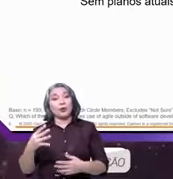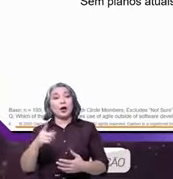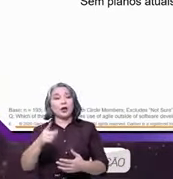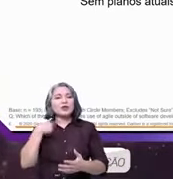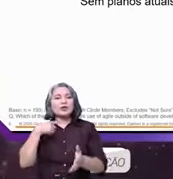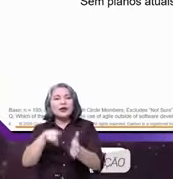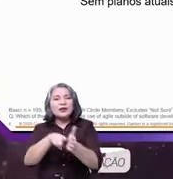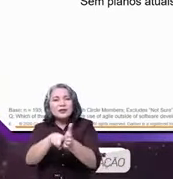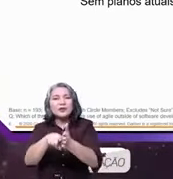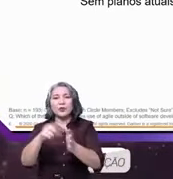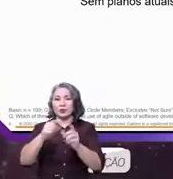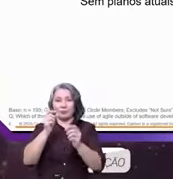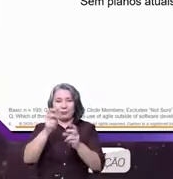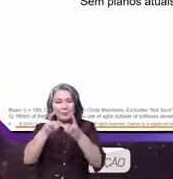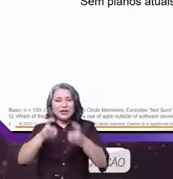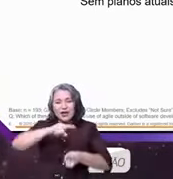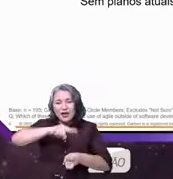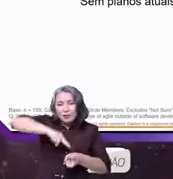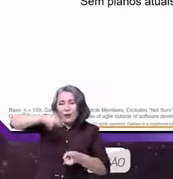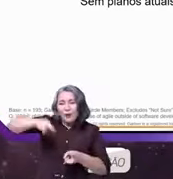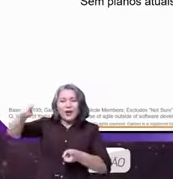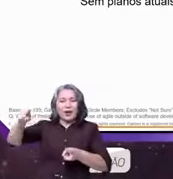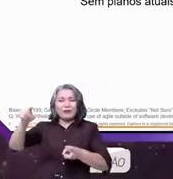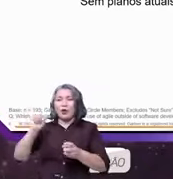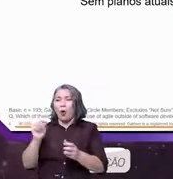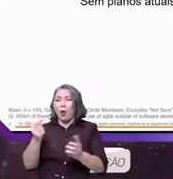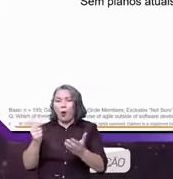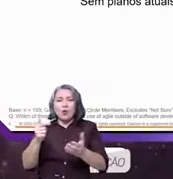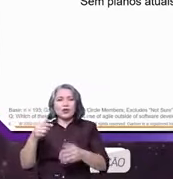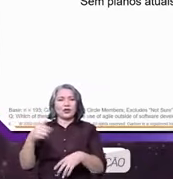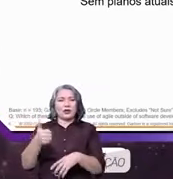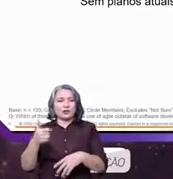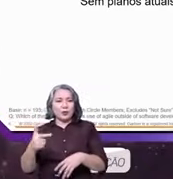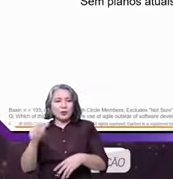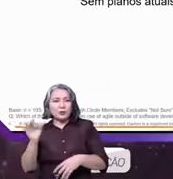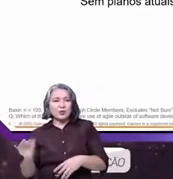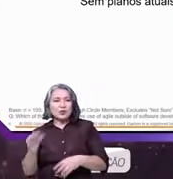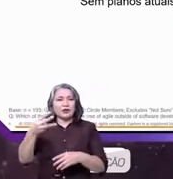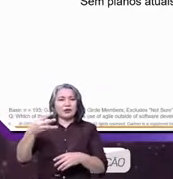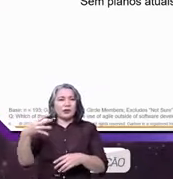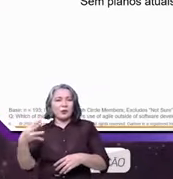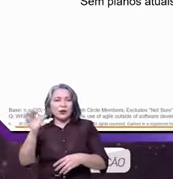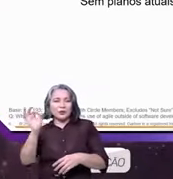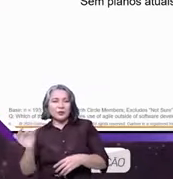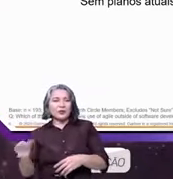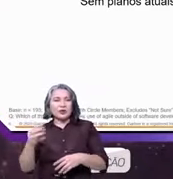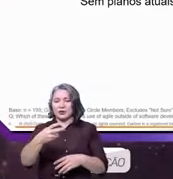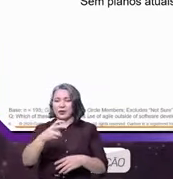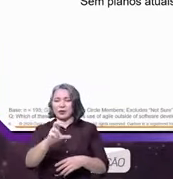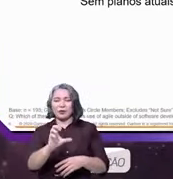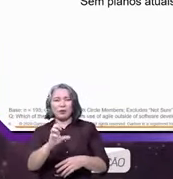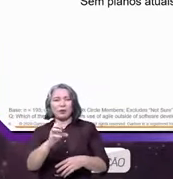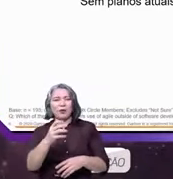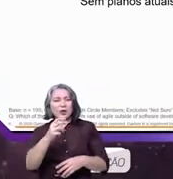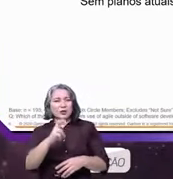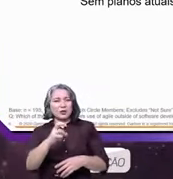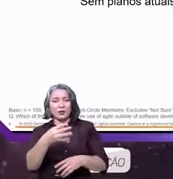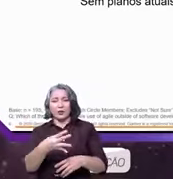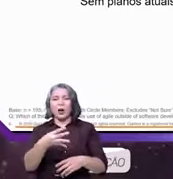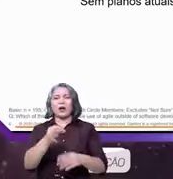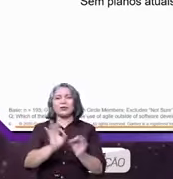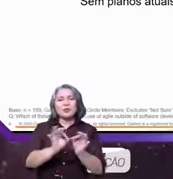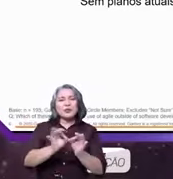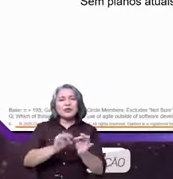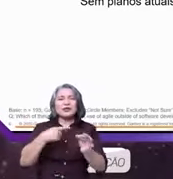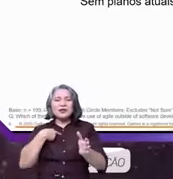estudos. Significam o quê? Eles não têm hoje atual, não tem um plano atual para implantação, mas eles estão elaborando algum plano